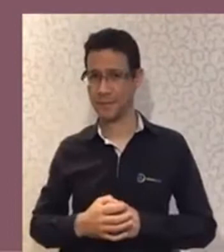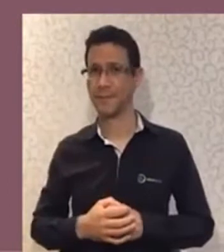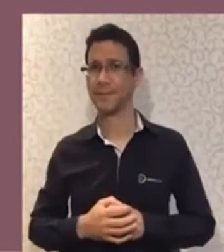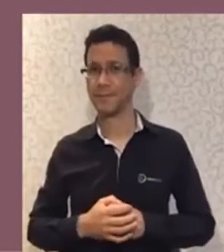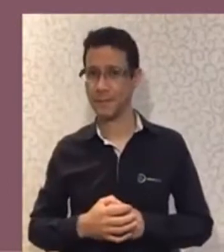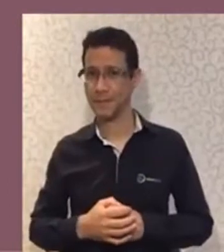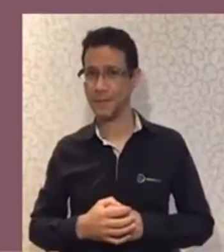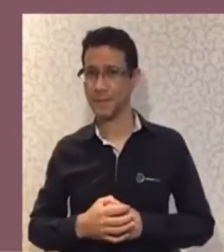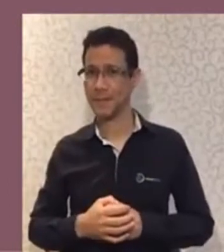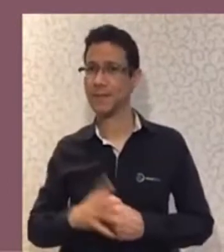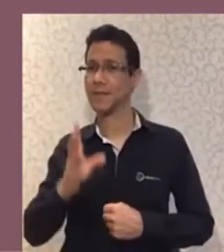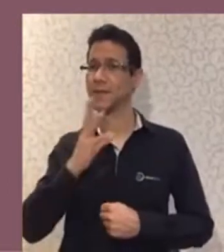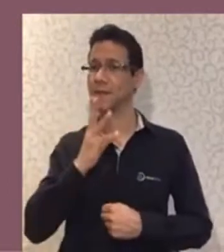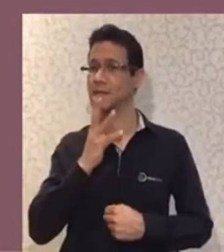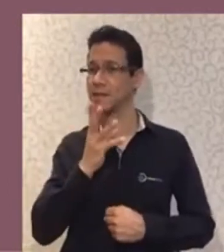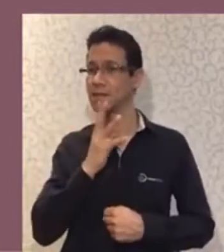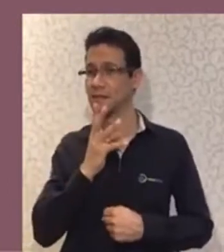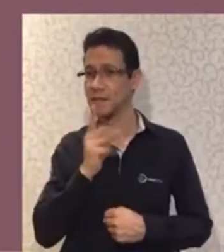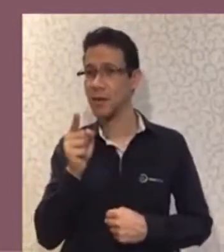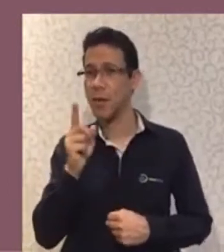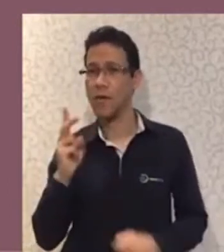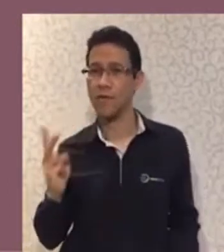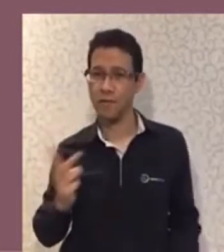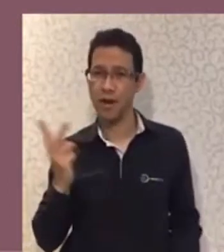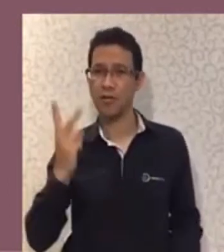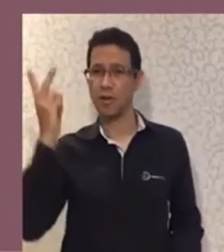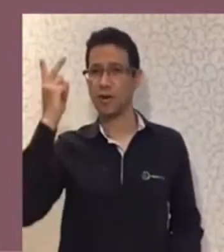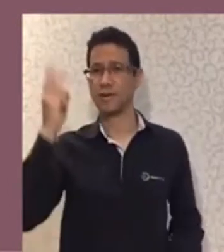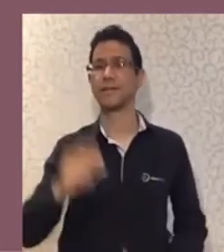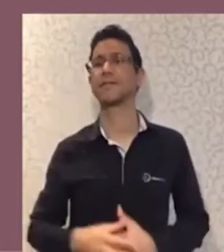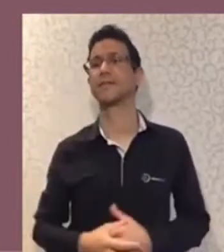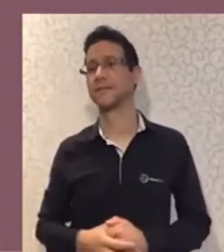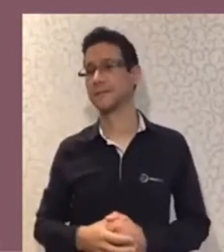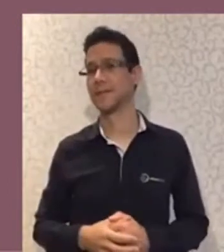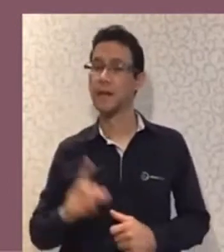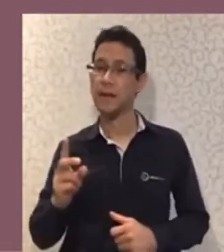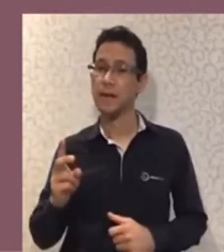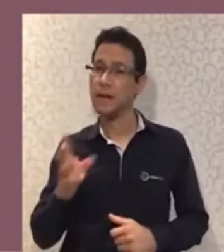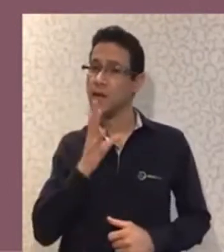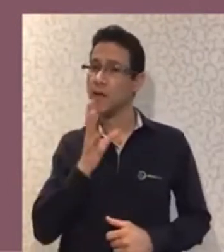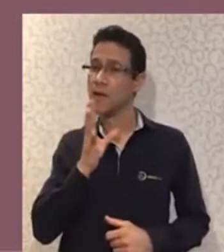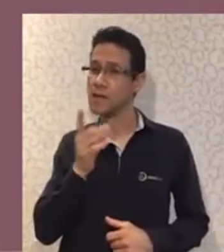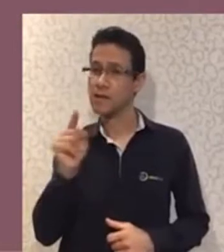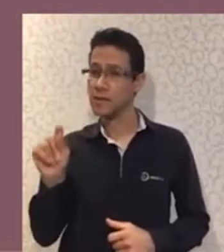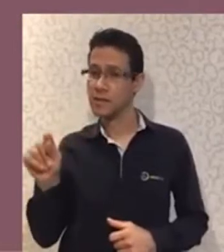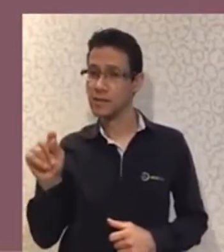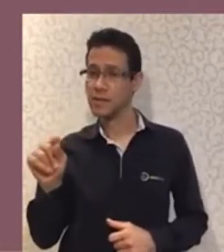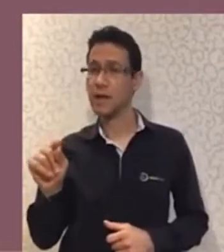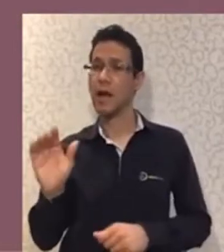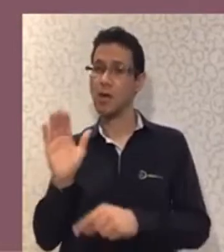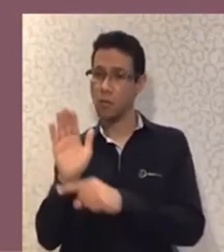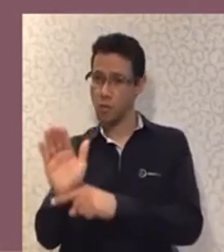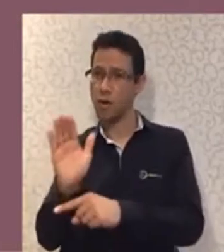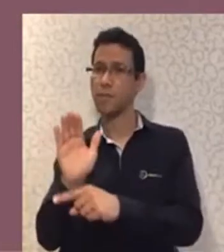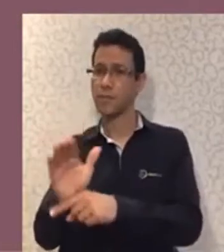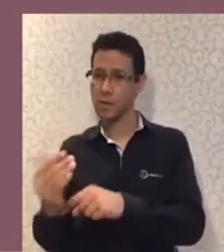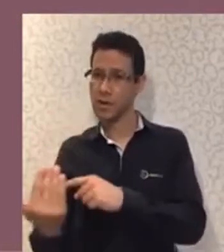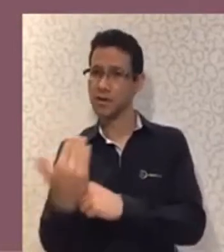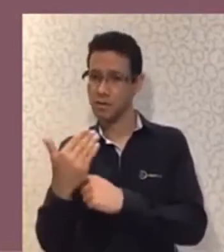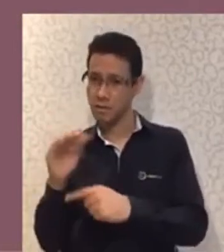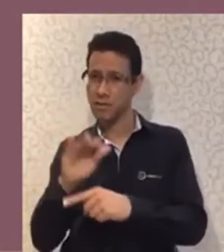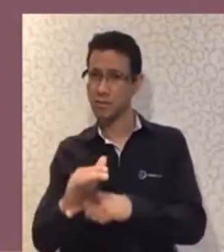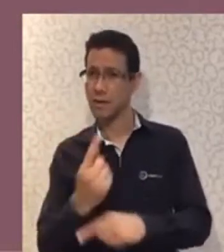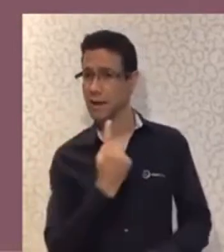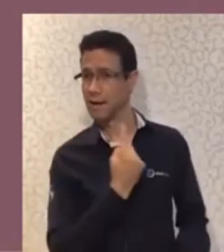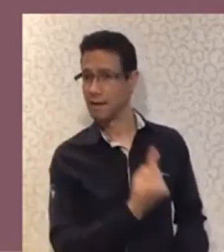reconhecer o valor, reconhecer a colaboração de cada um dos